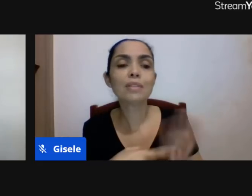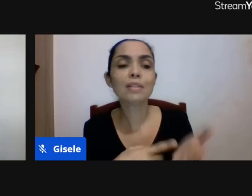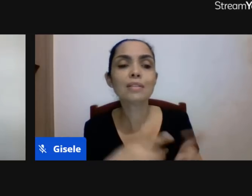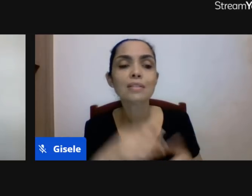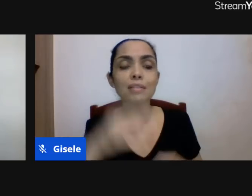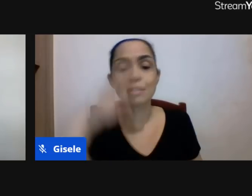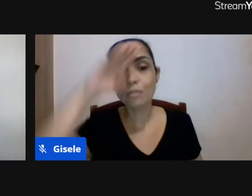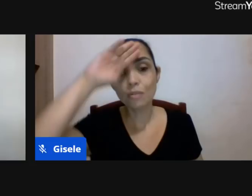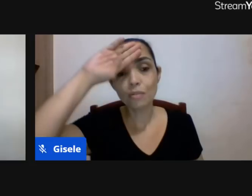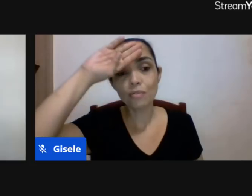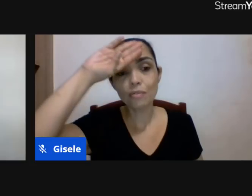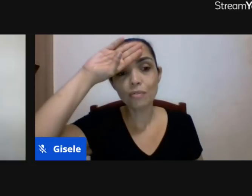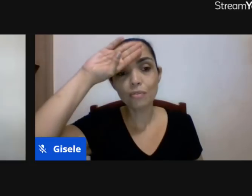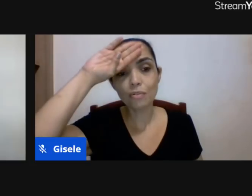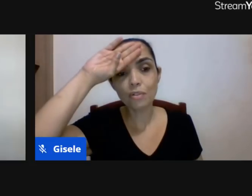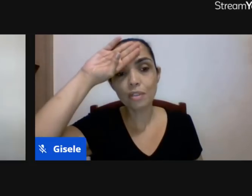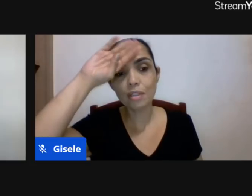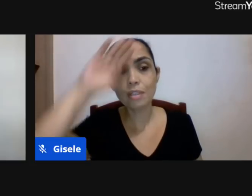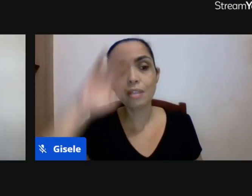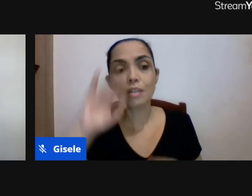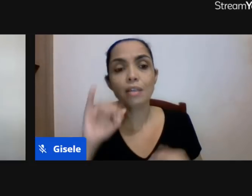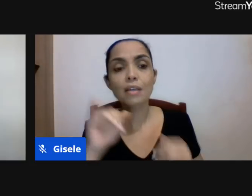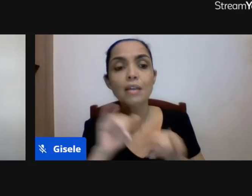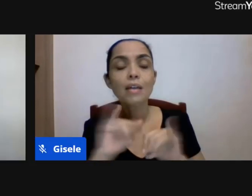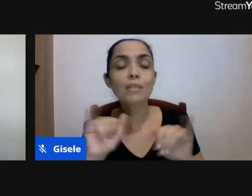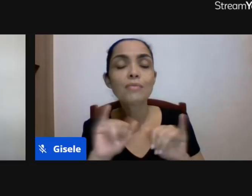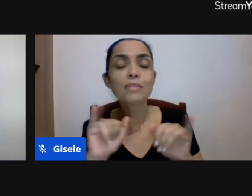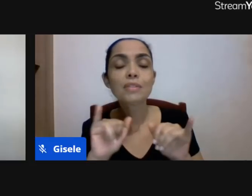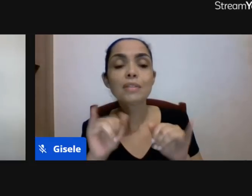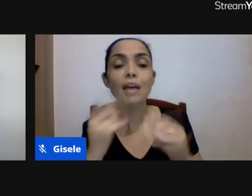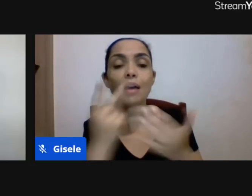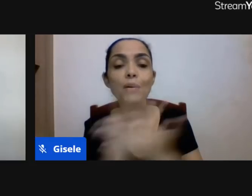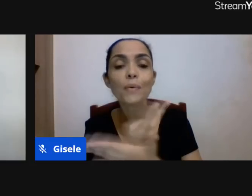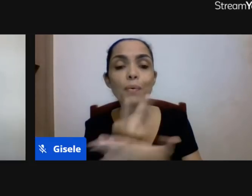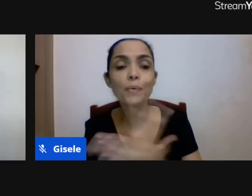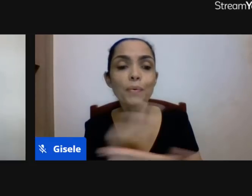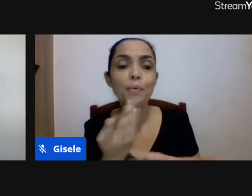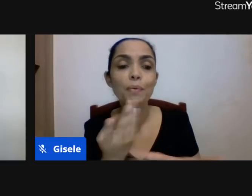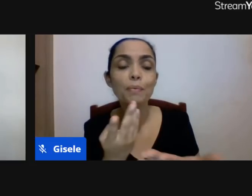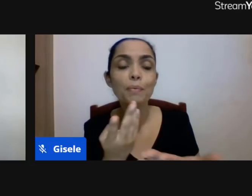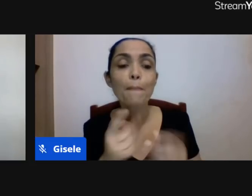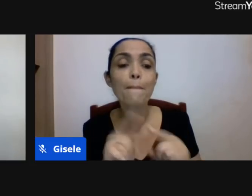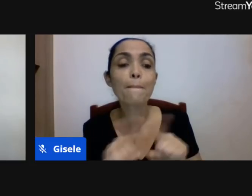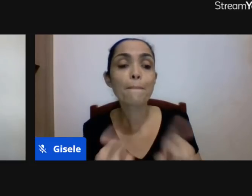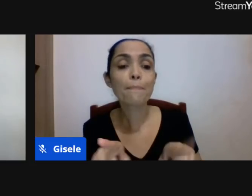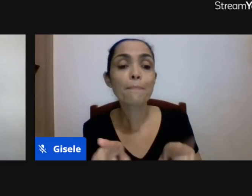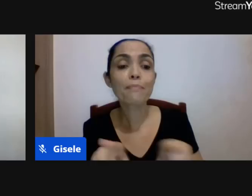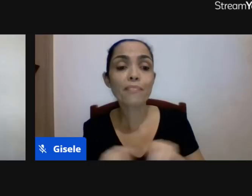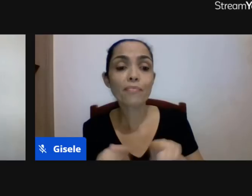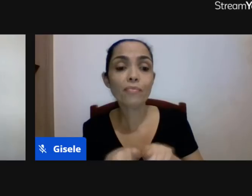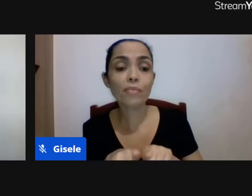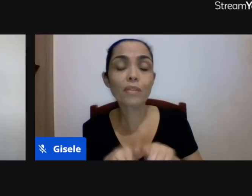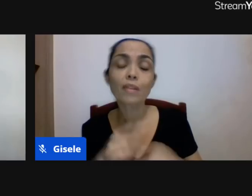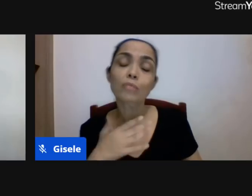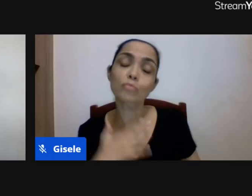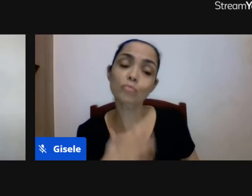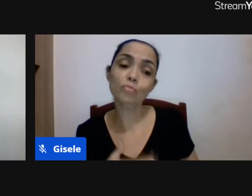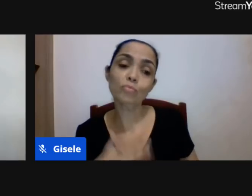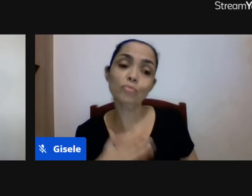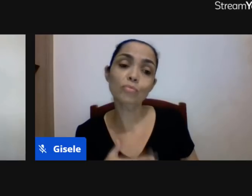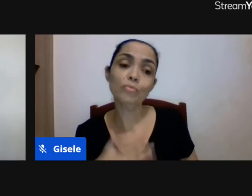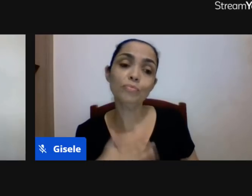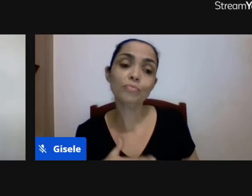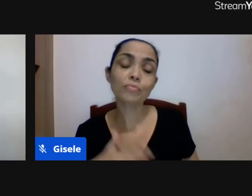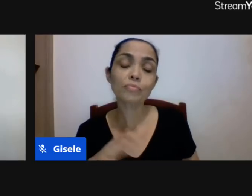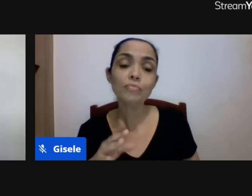dando uma mensagem de erro no termômetro. Mas isso, vocês podem ficar tranquilos. Por quê? Se